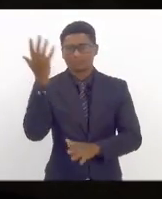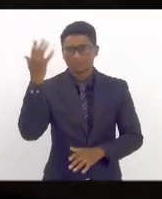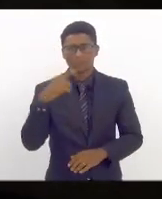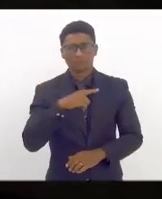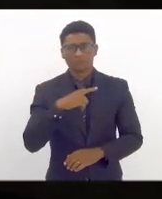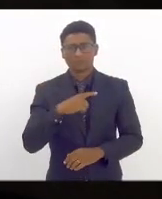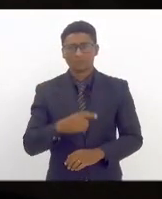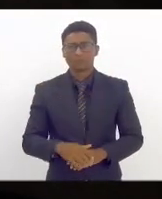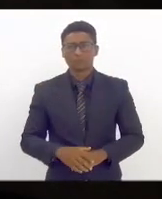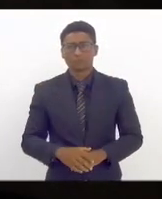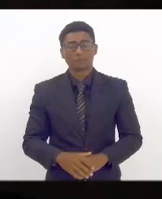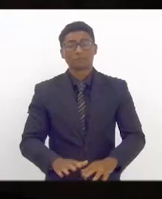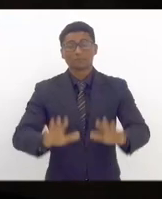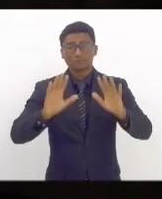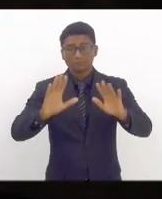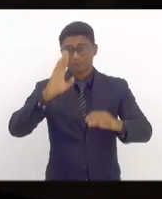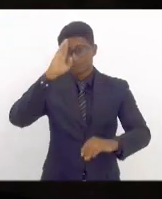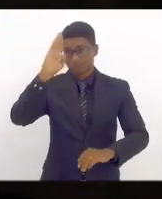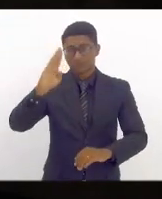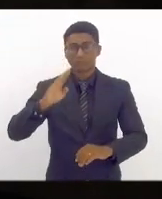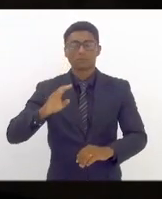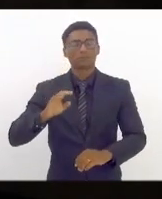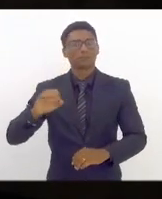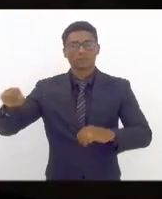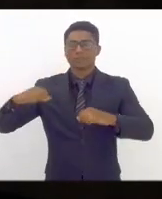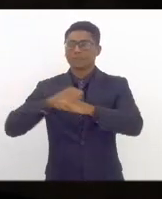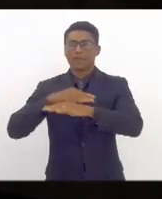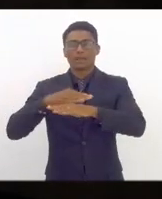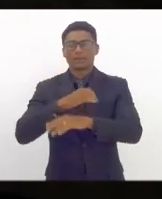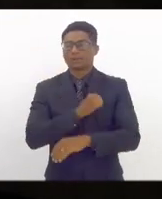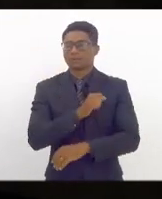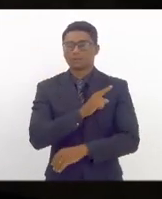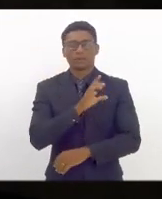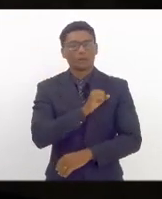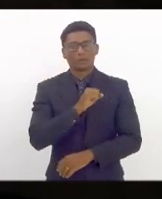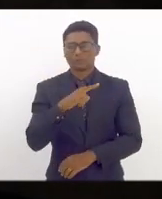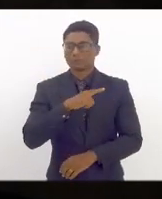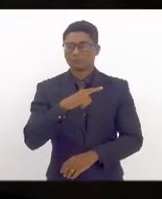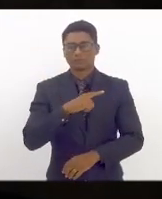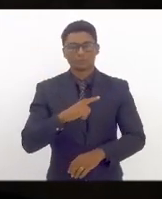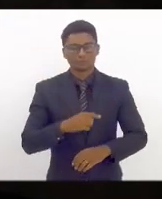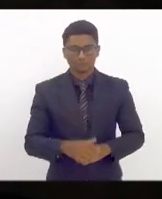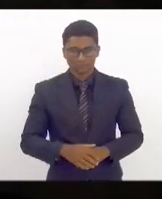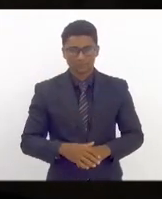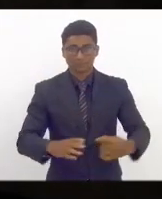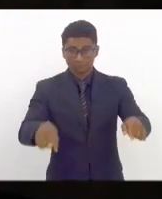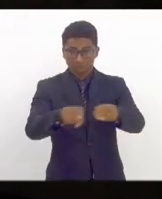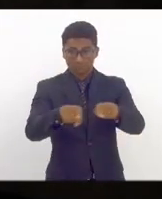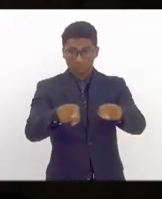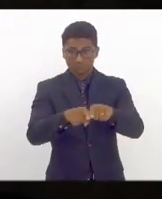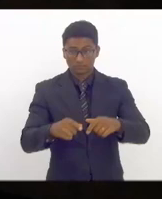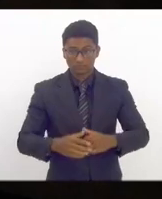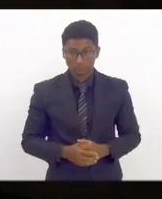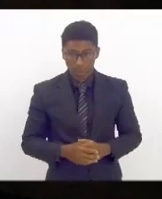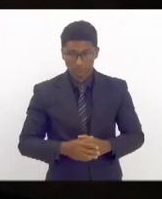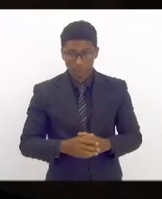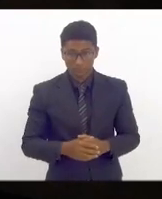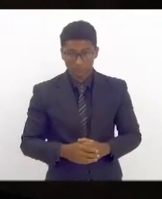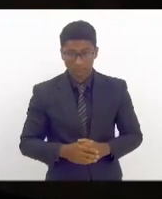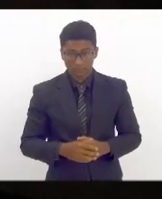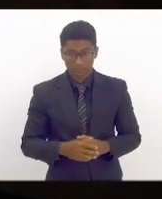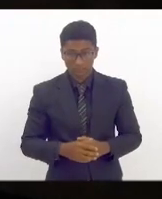amando além de tudo a nossa cidade amando também as amando